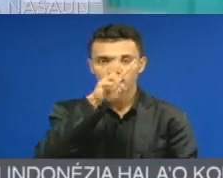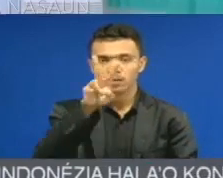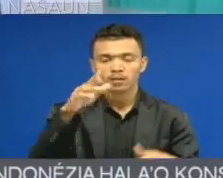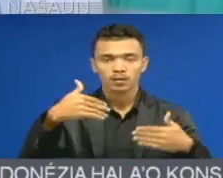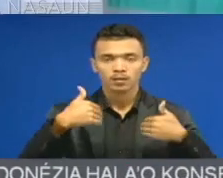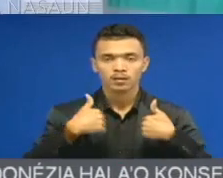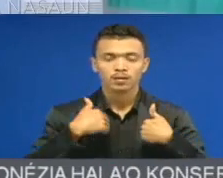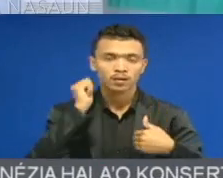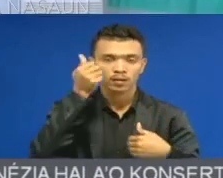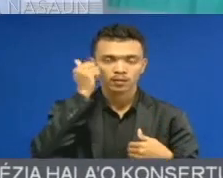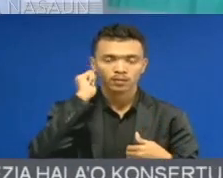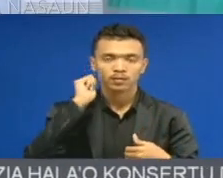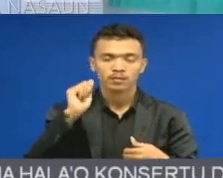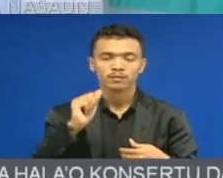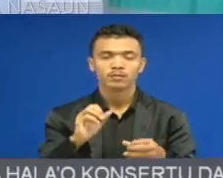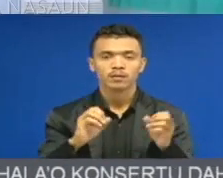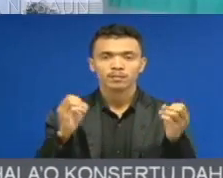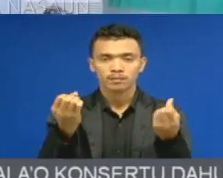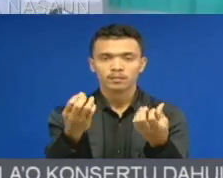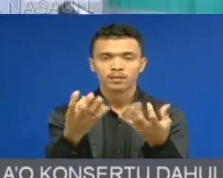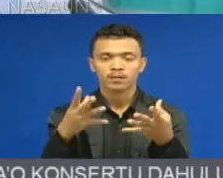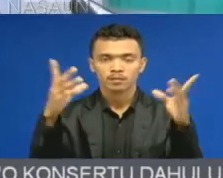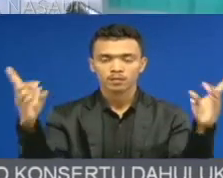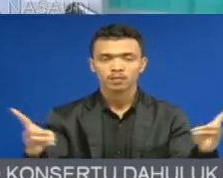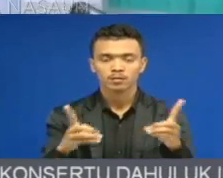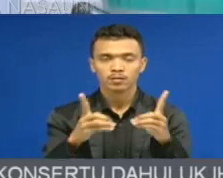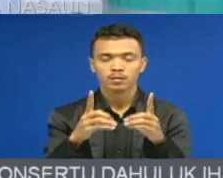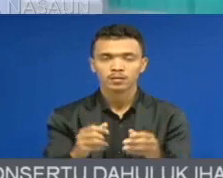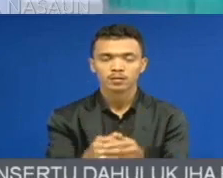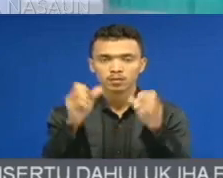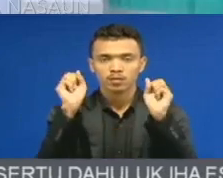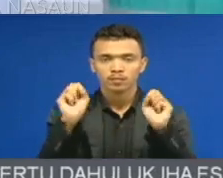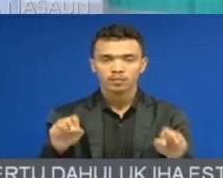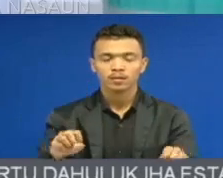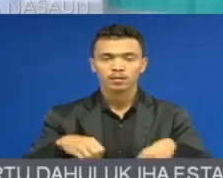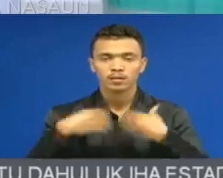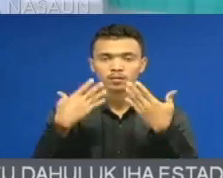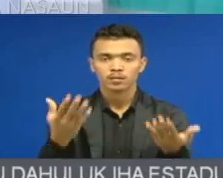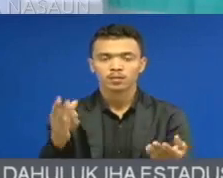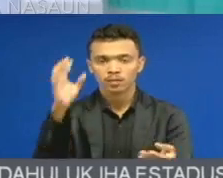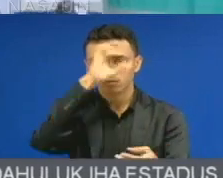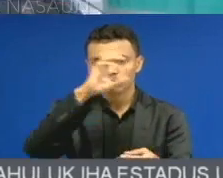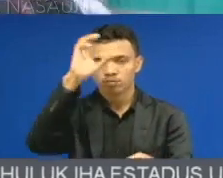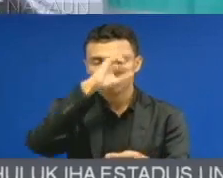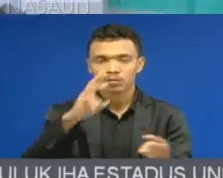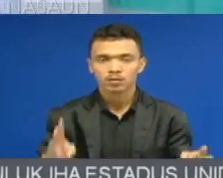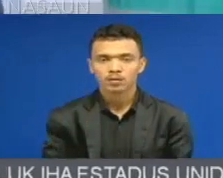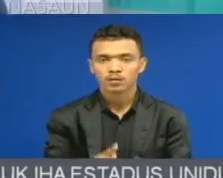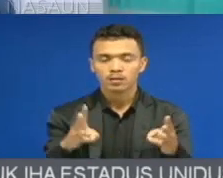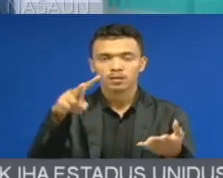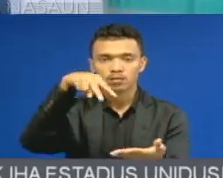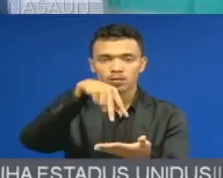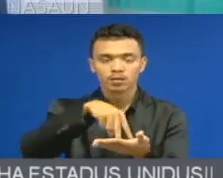ne barak tebes mak akontese dan ne ansa sharing informasang obele insa atu buka dalang ida atu bele hari